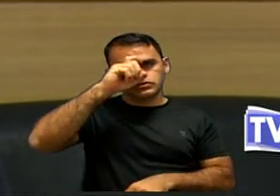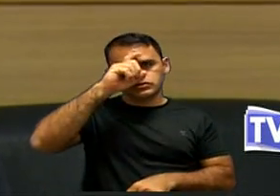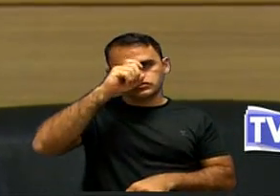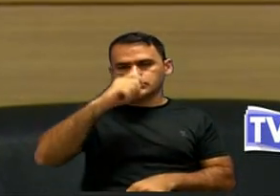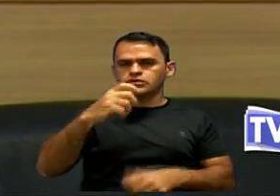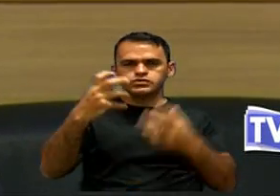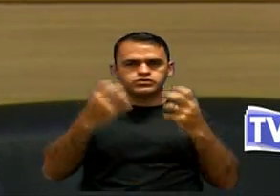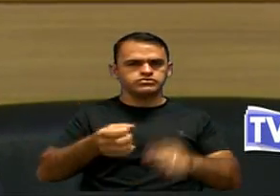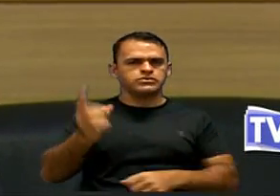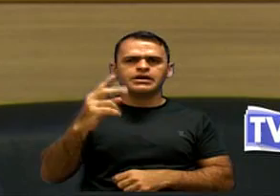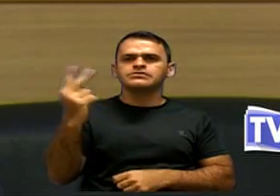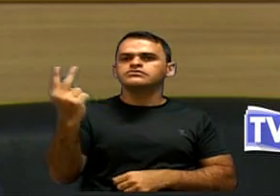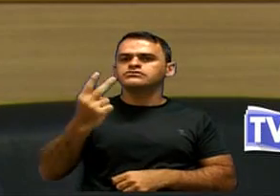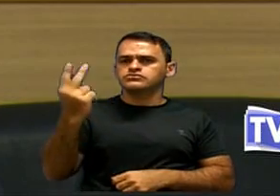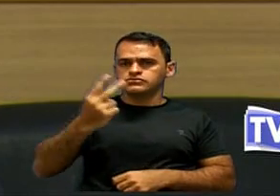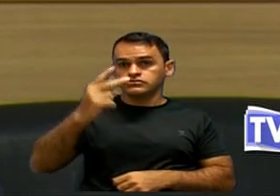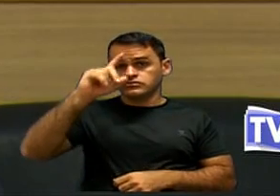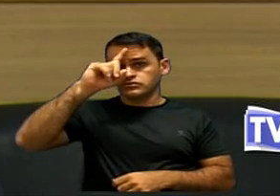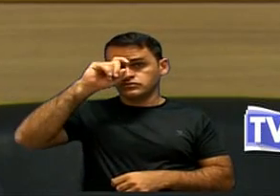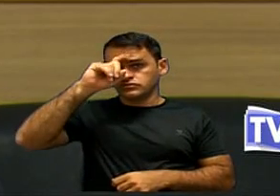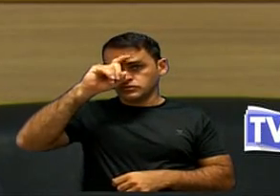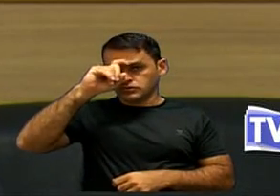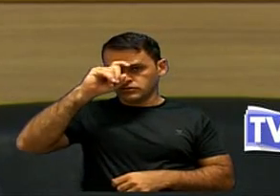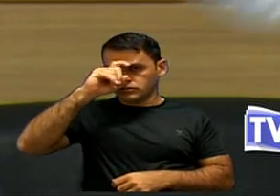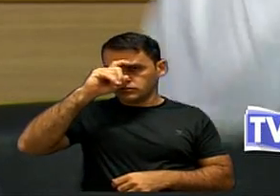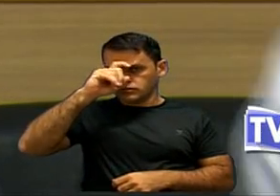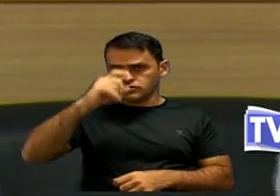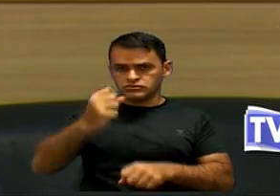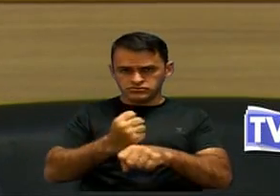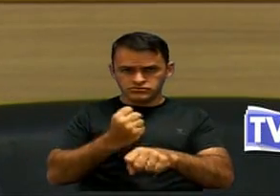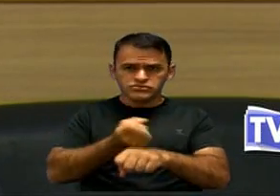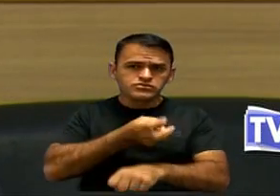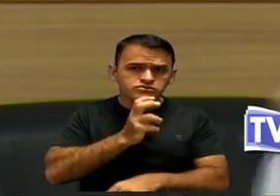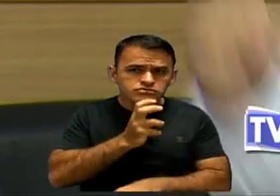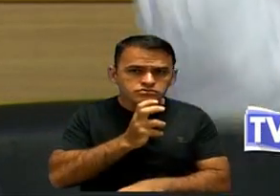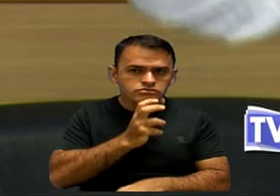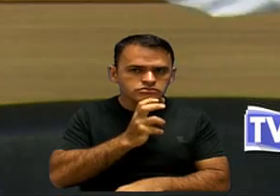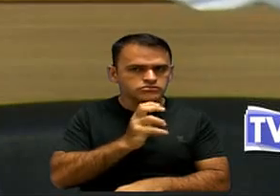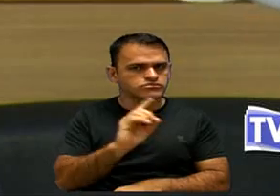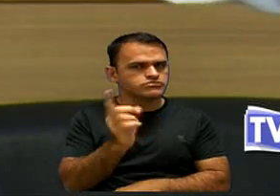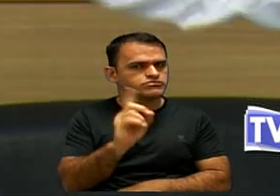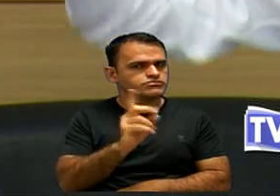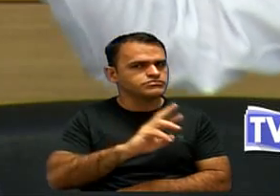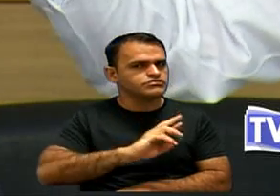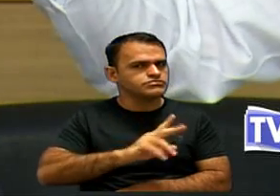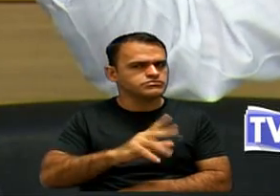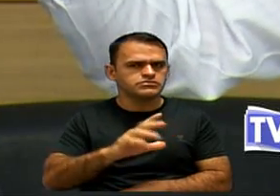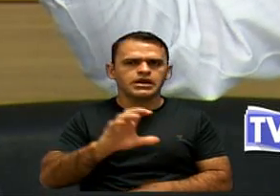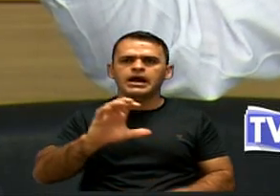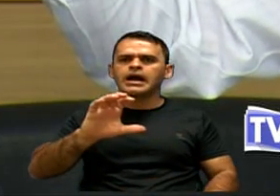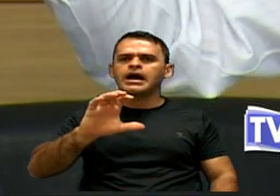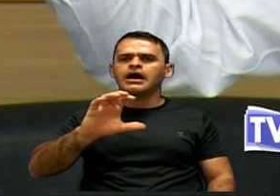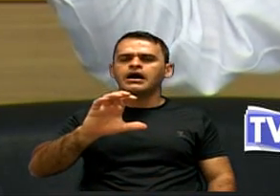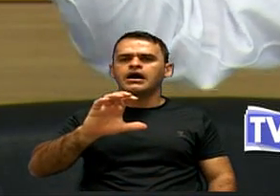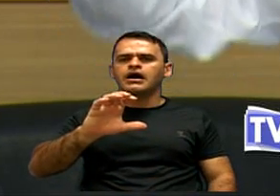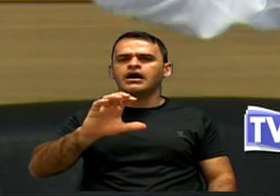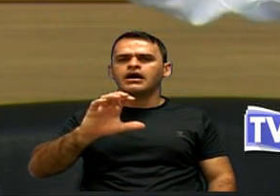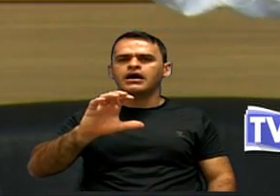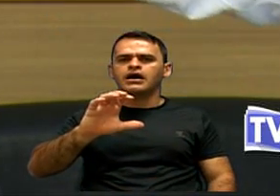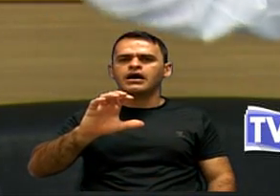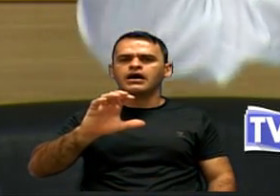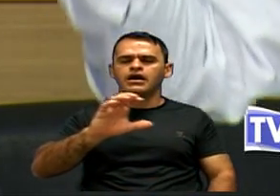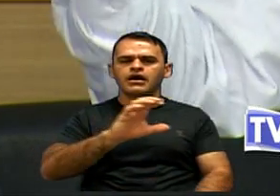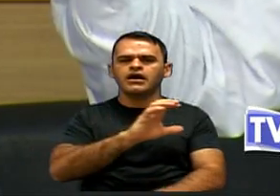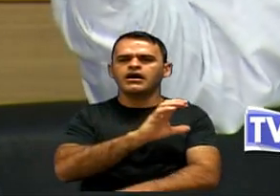Esse segundo regional não era para ser em Sorocaba. Sabe onde era para ser? Tapetininga. Capão Bonito.